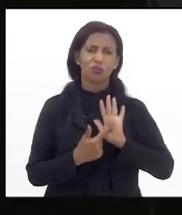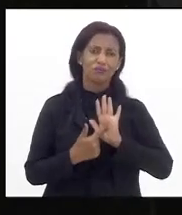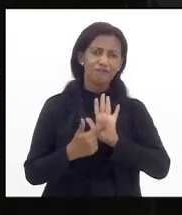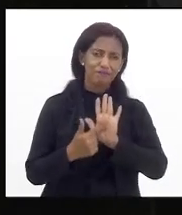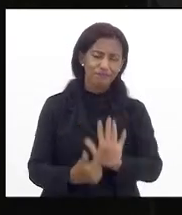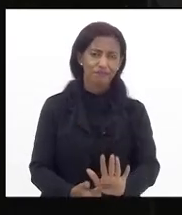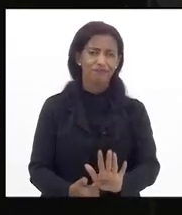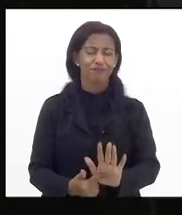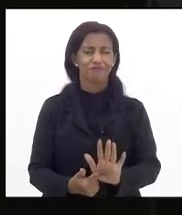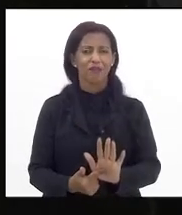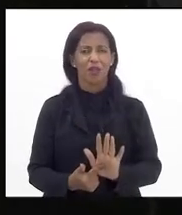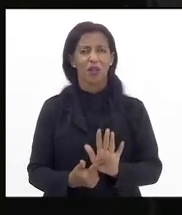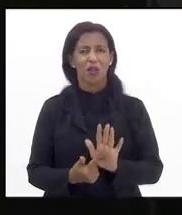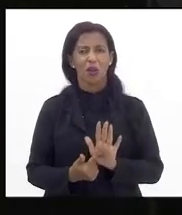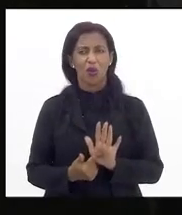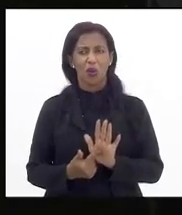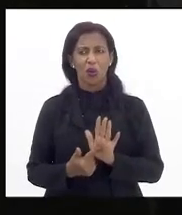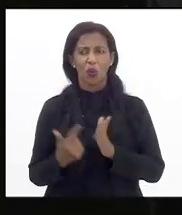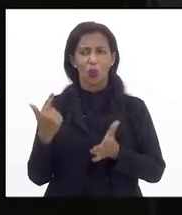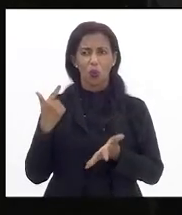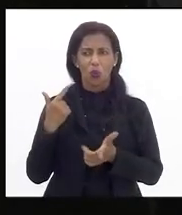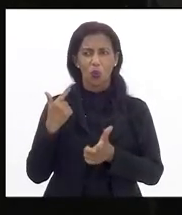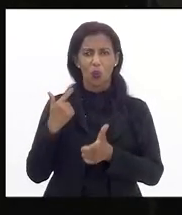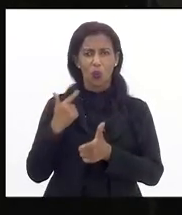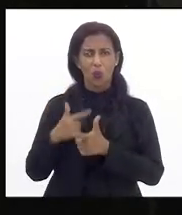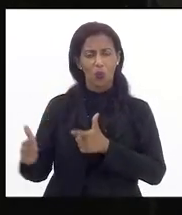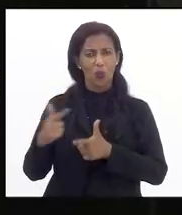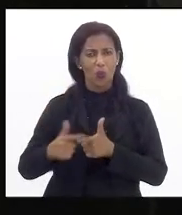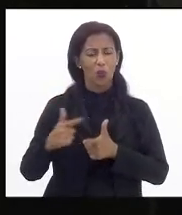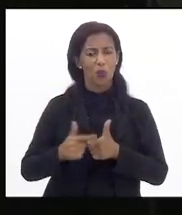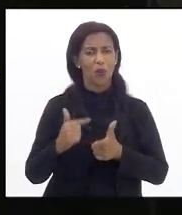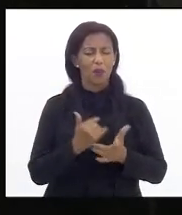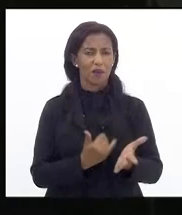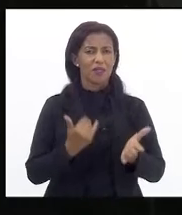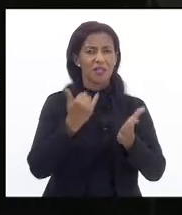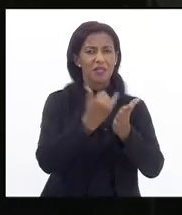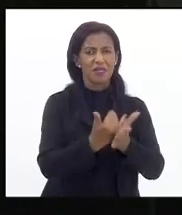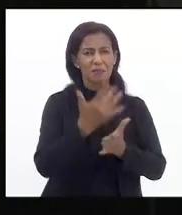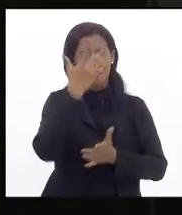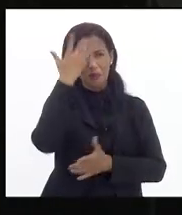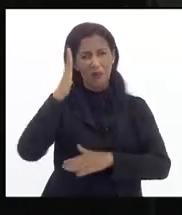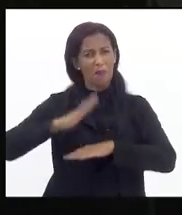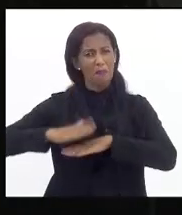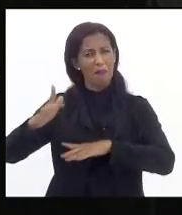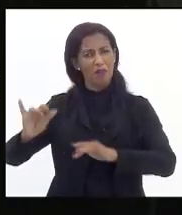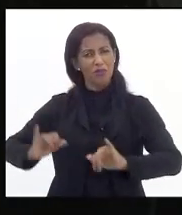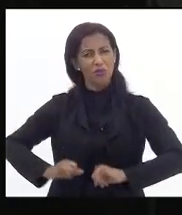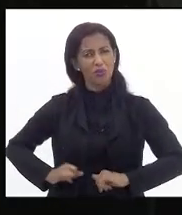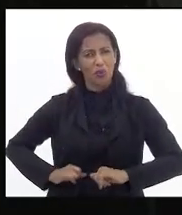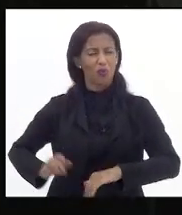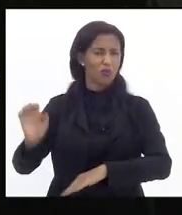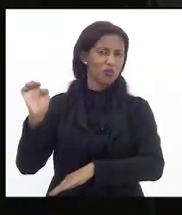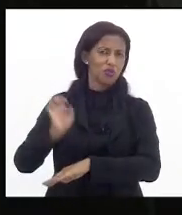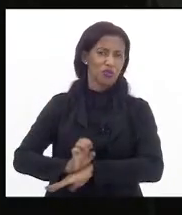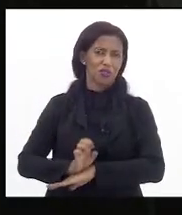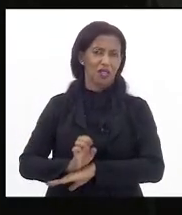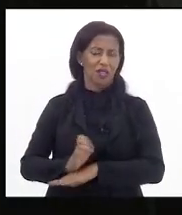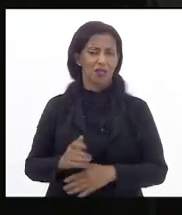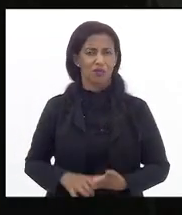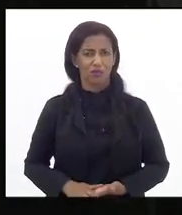apresentando uma roxo em cima de quem mais sofre nesse estado